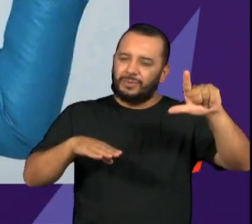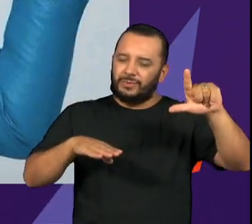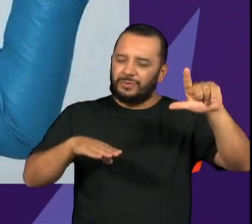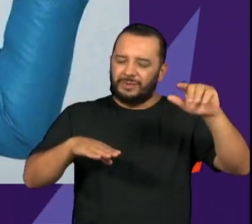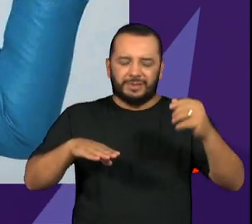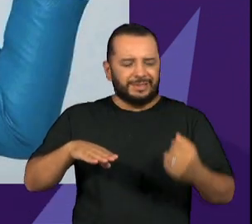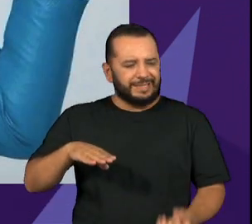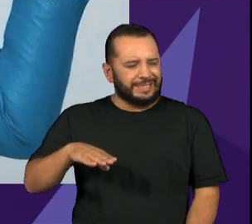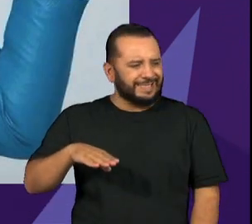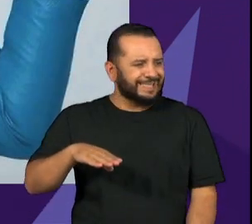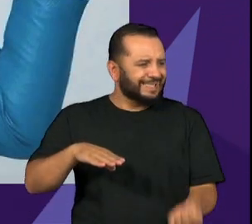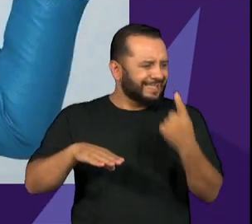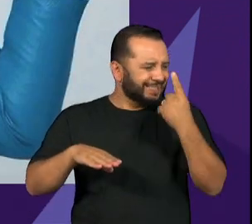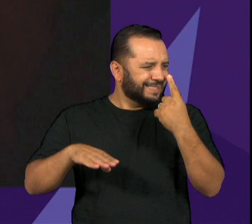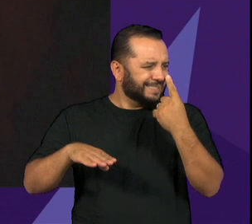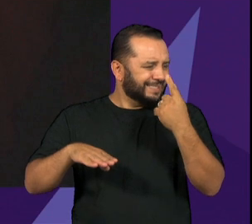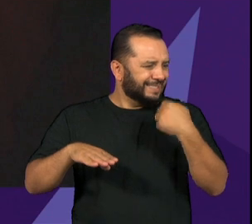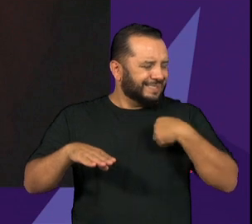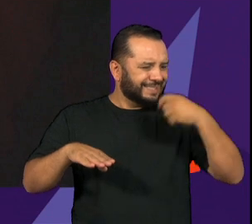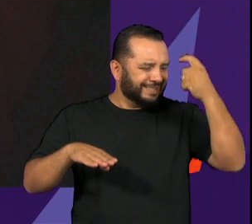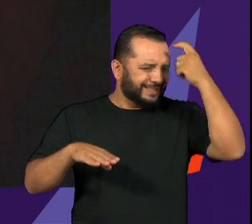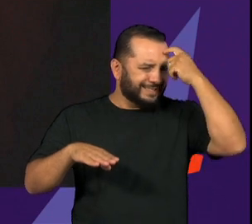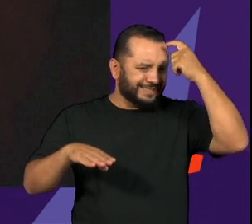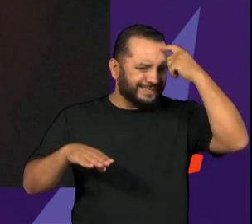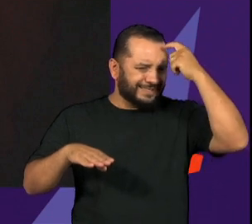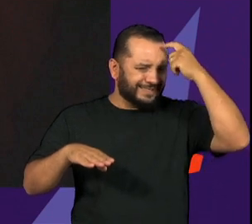Estranho é pensar que o bairro das